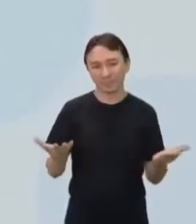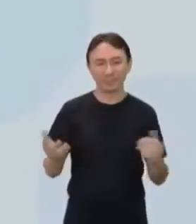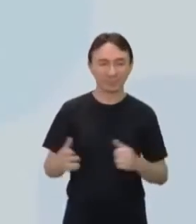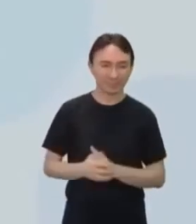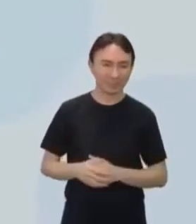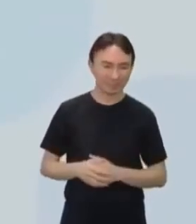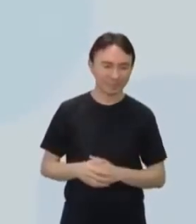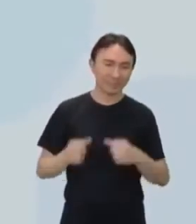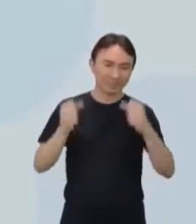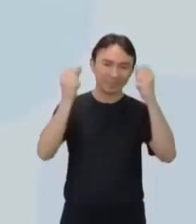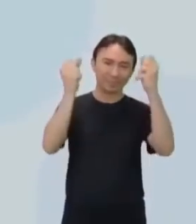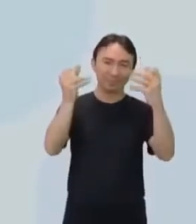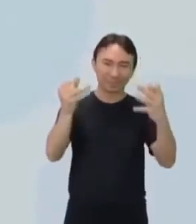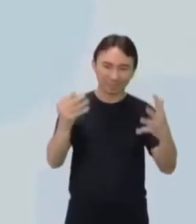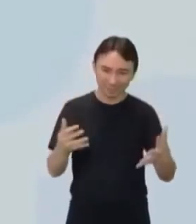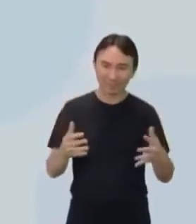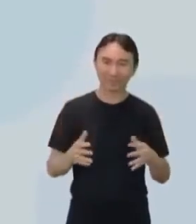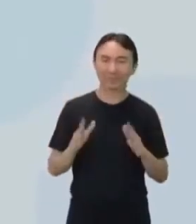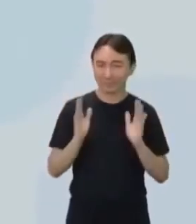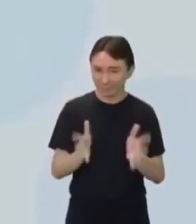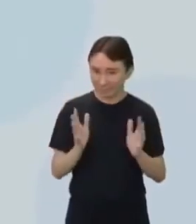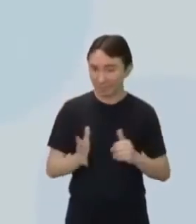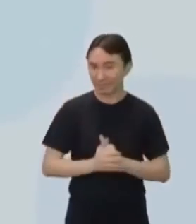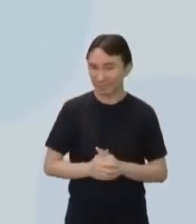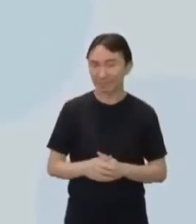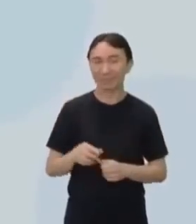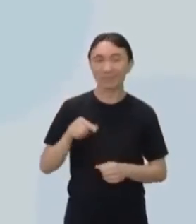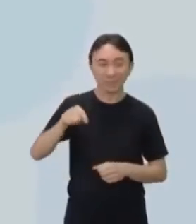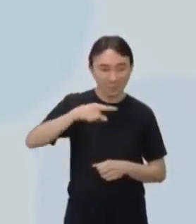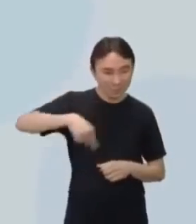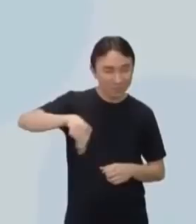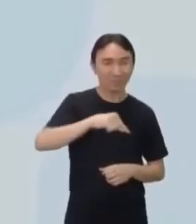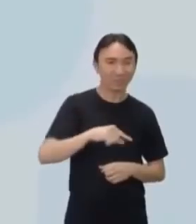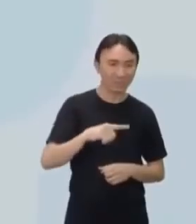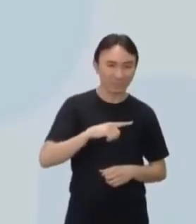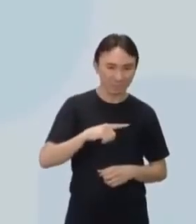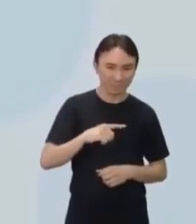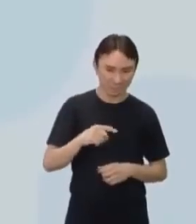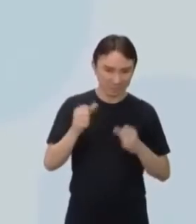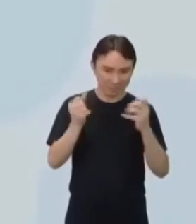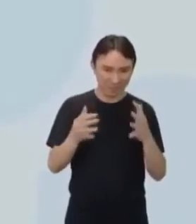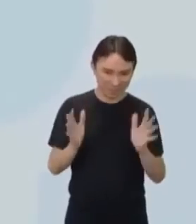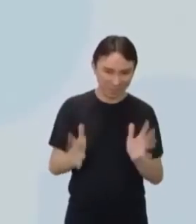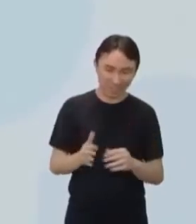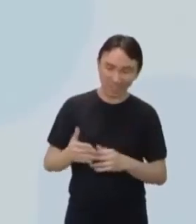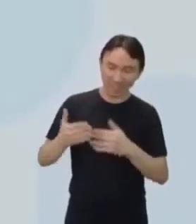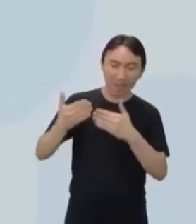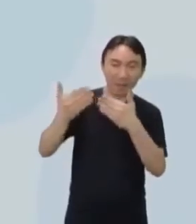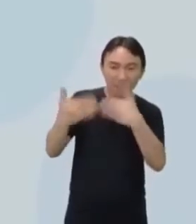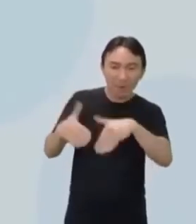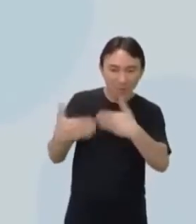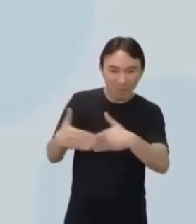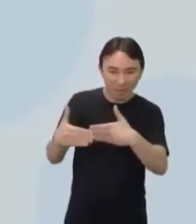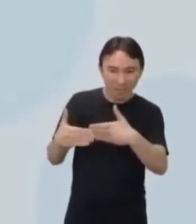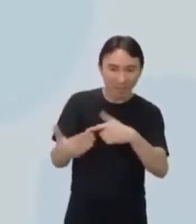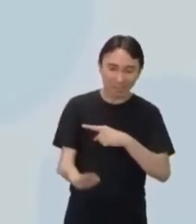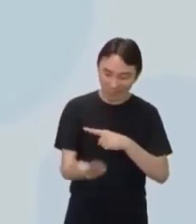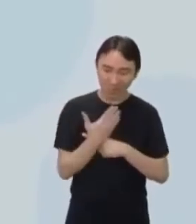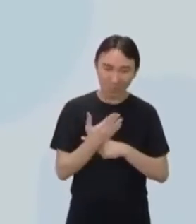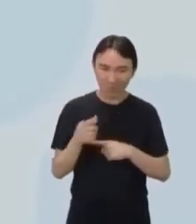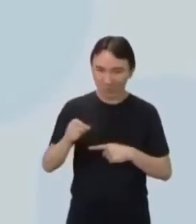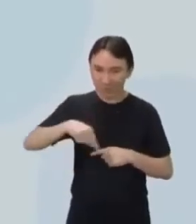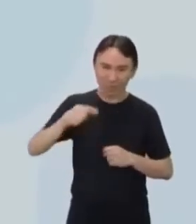anteriormente, a gente começou a nossa fala, né, que essa avaliação ela nos apoia em relação ao diagnóstico de rede,